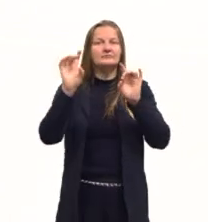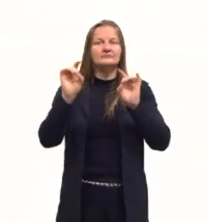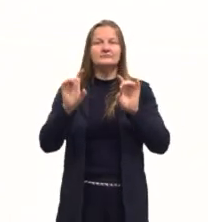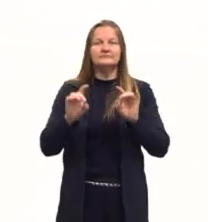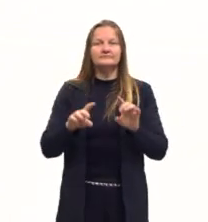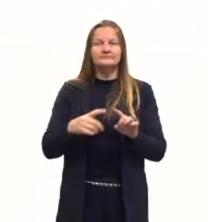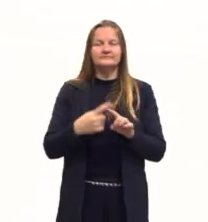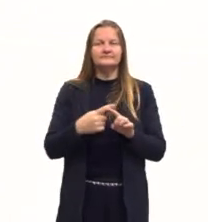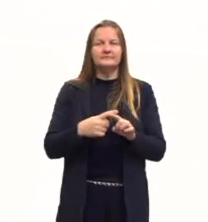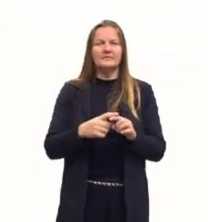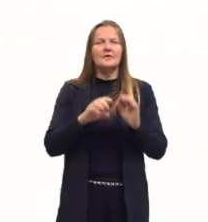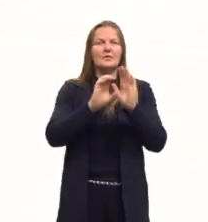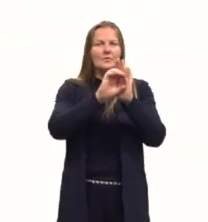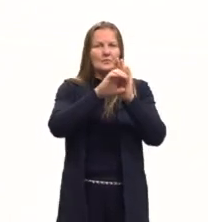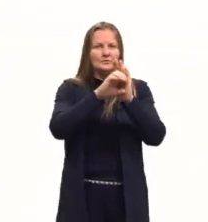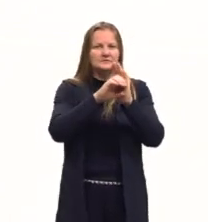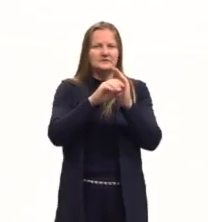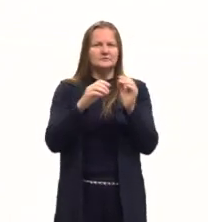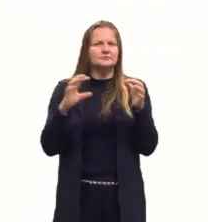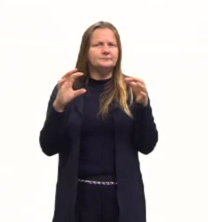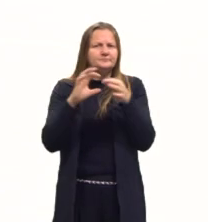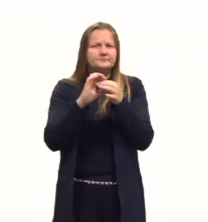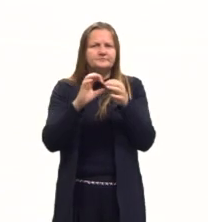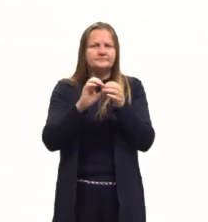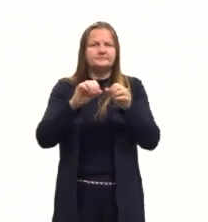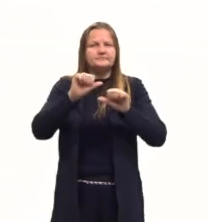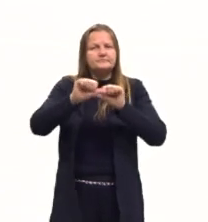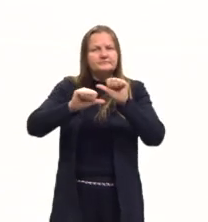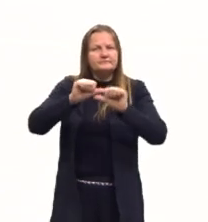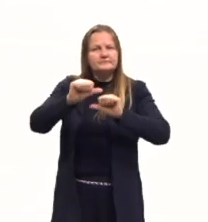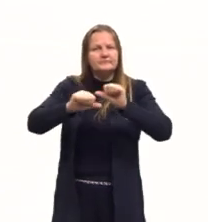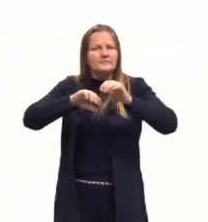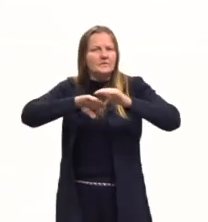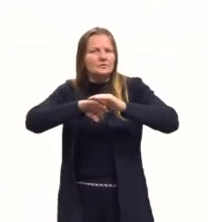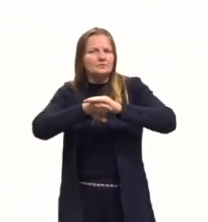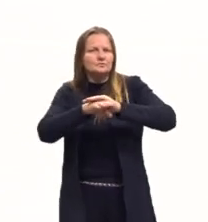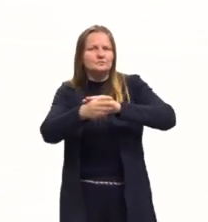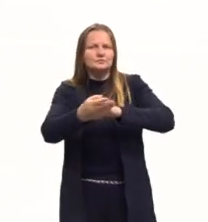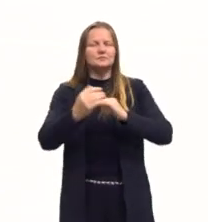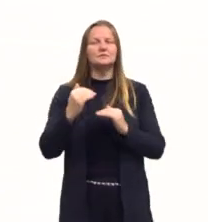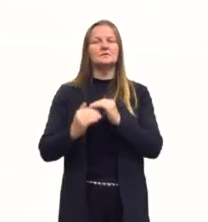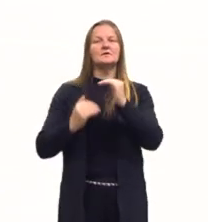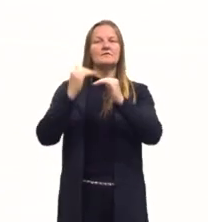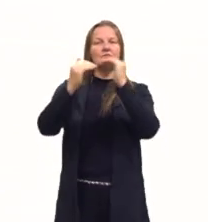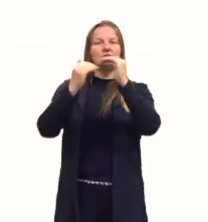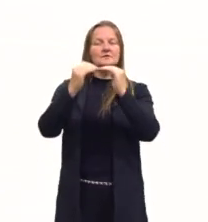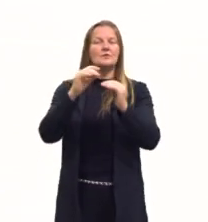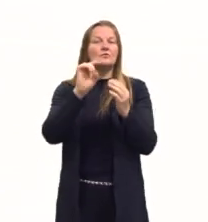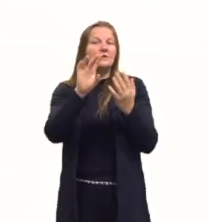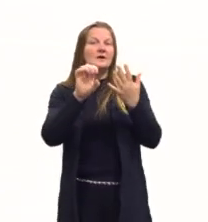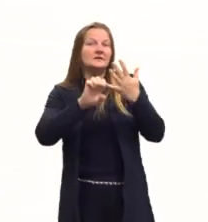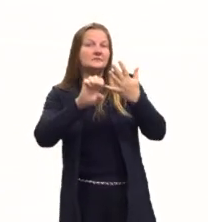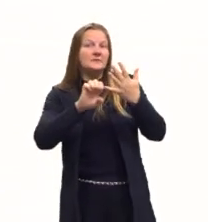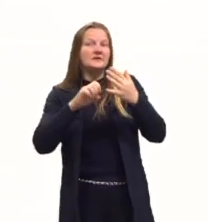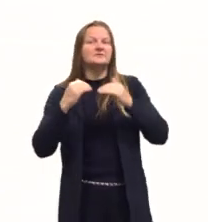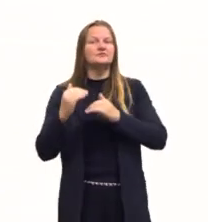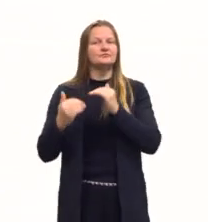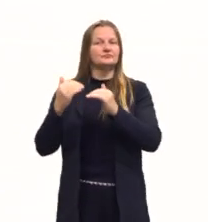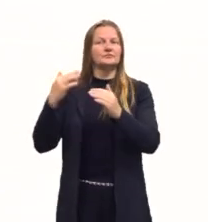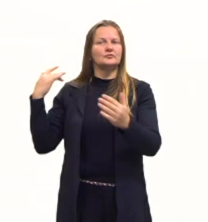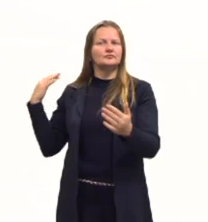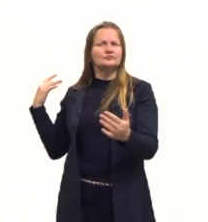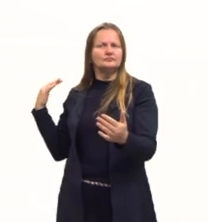então esses conceitos são Associados a mudanças a uma evolução a mudanças que são